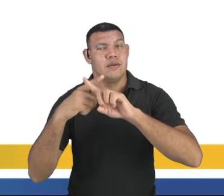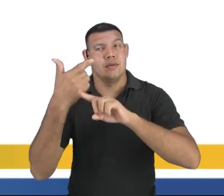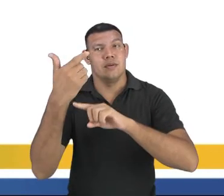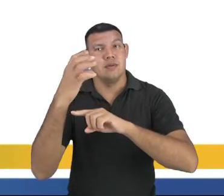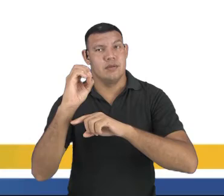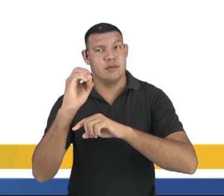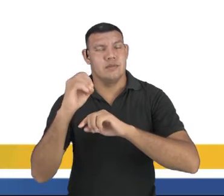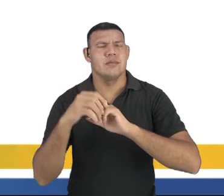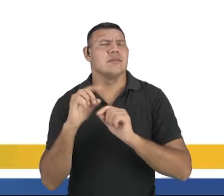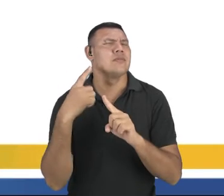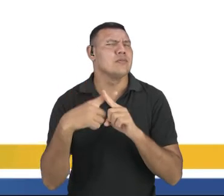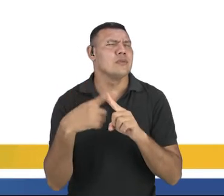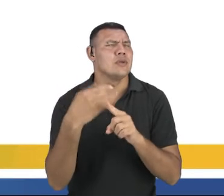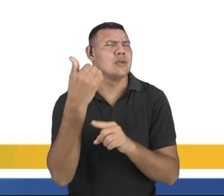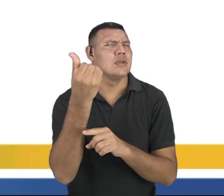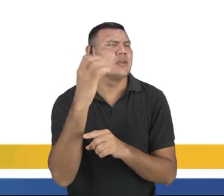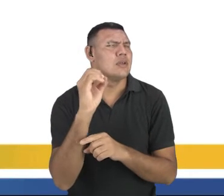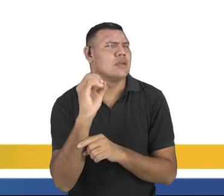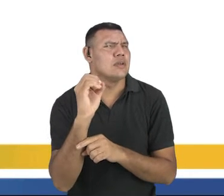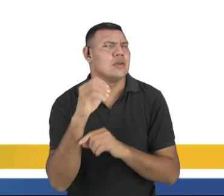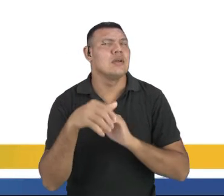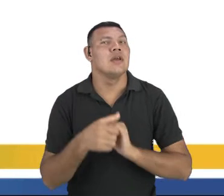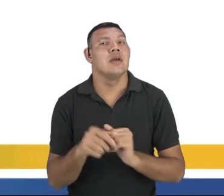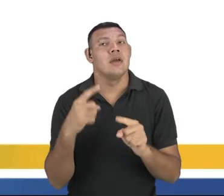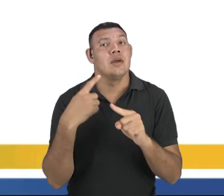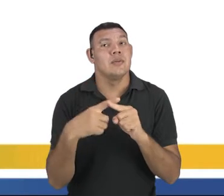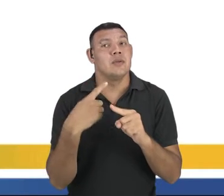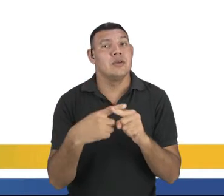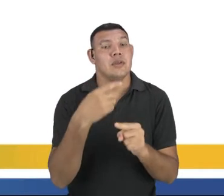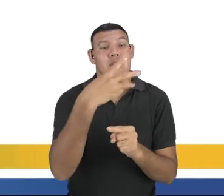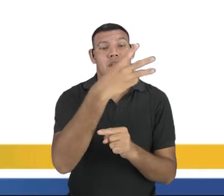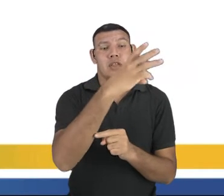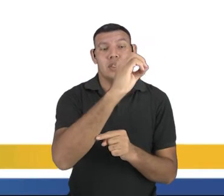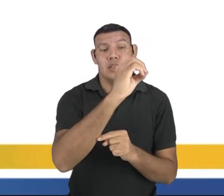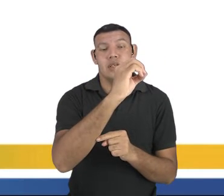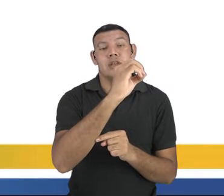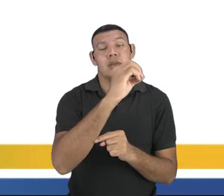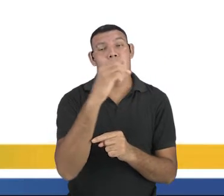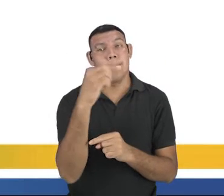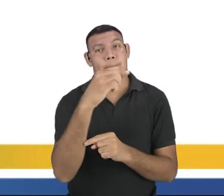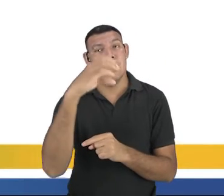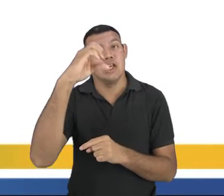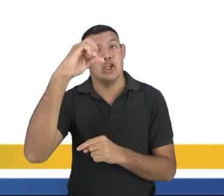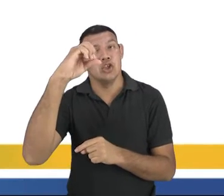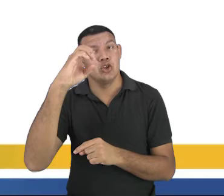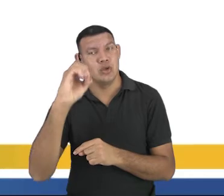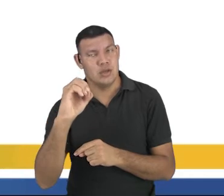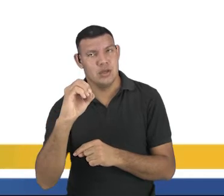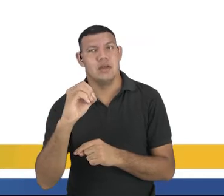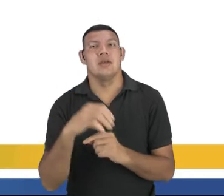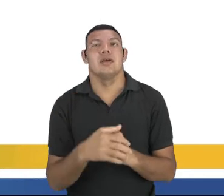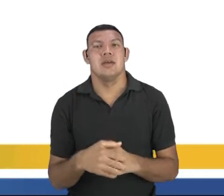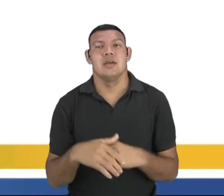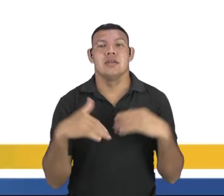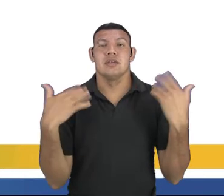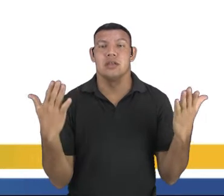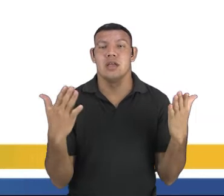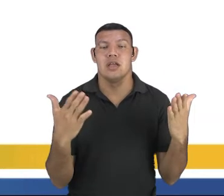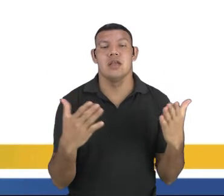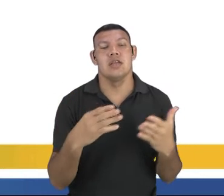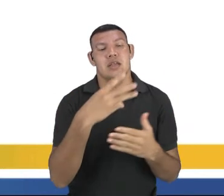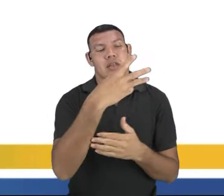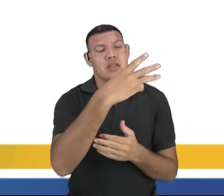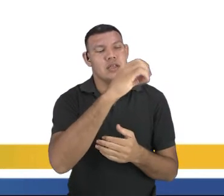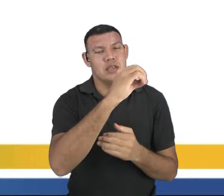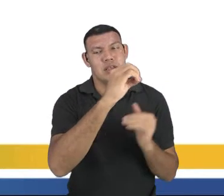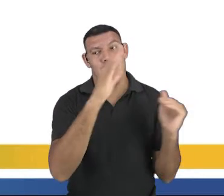temperatura é 60. Por que é 60? Porque é a diferença entre 30 e 90. Então, para chegar a 90, partindo do